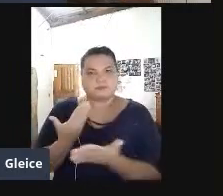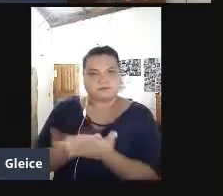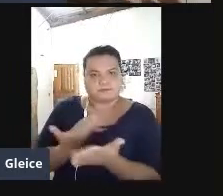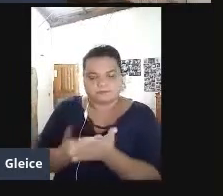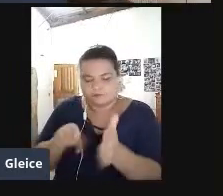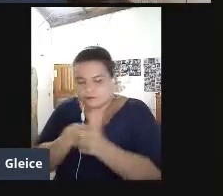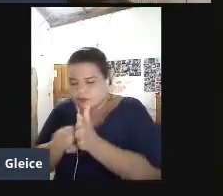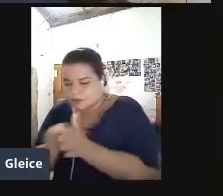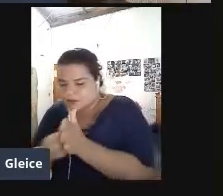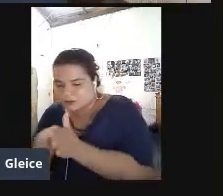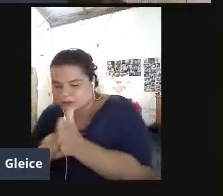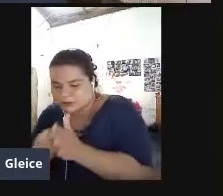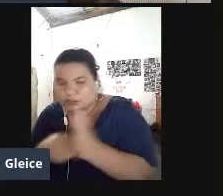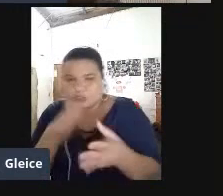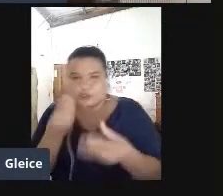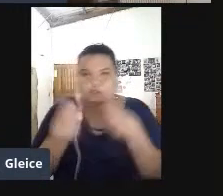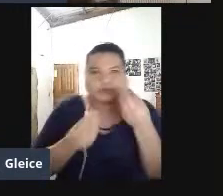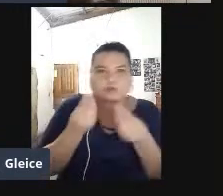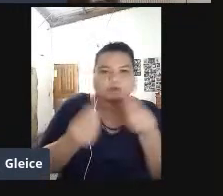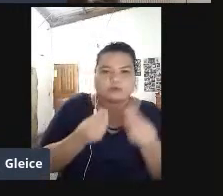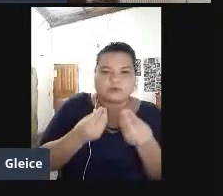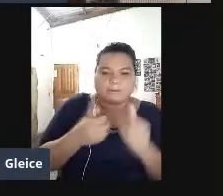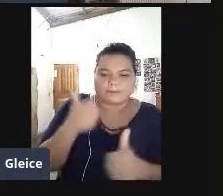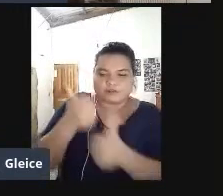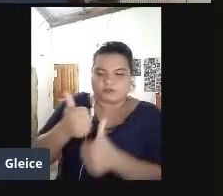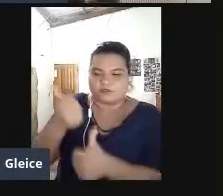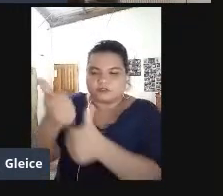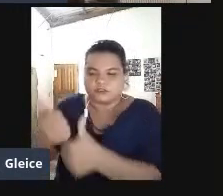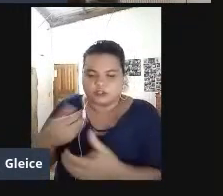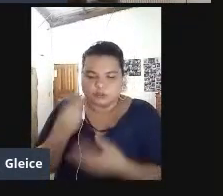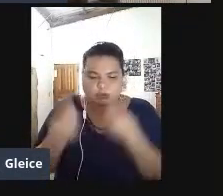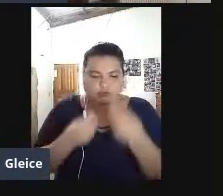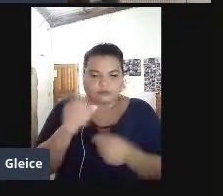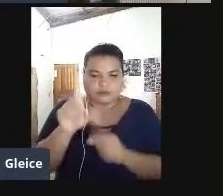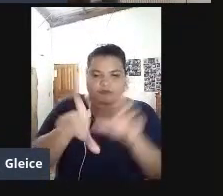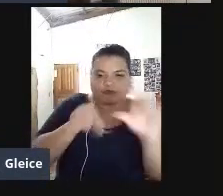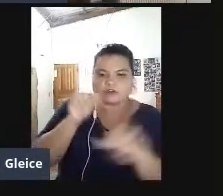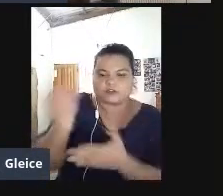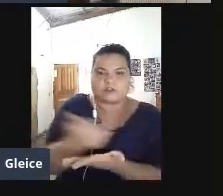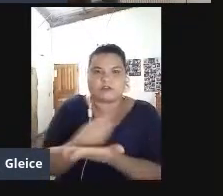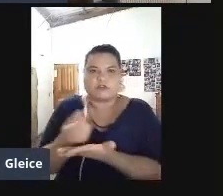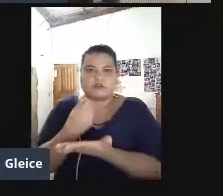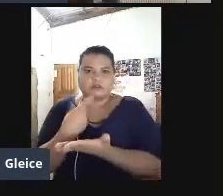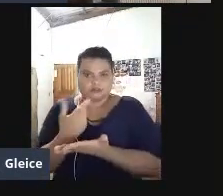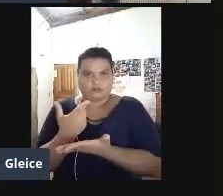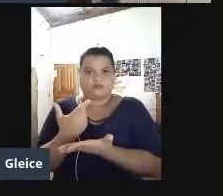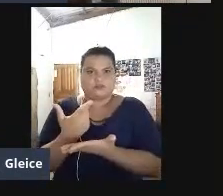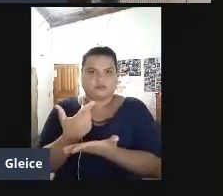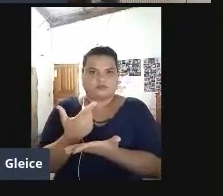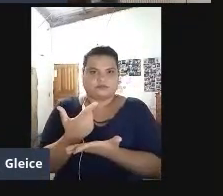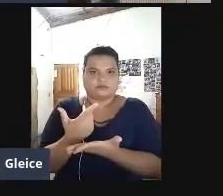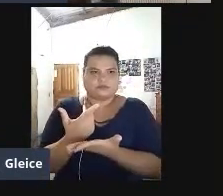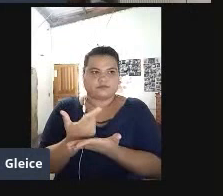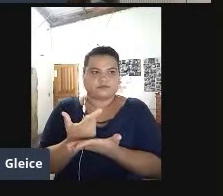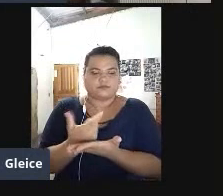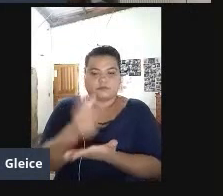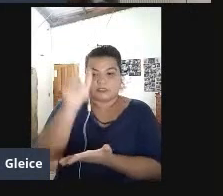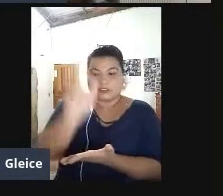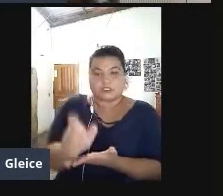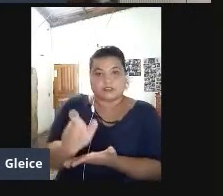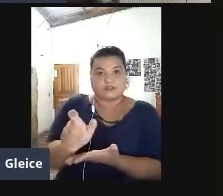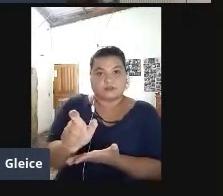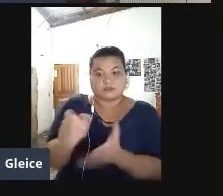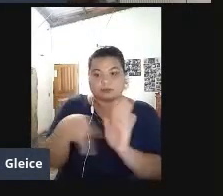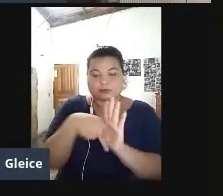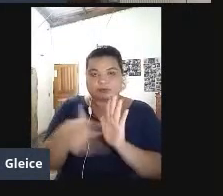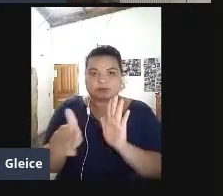verifica qual que é o substrato que você pode substituir, qual que é a dosagem que eu posso fazer dentro do que eu tenho e dentro do perfil do meu paciente, a gente faz a